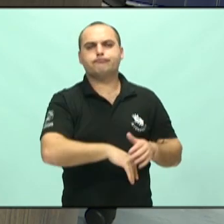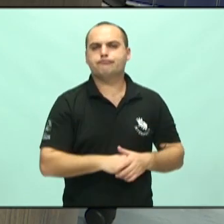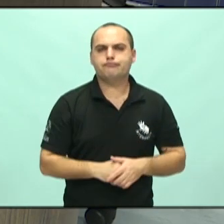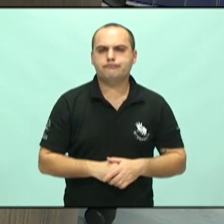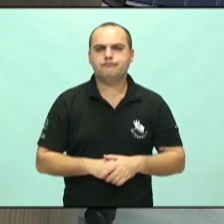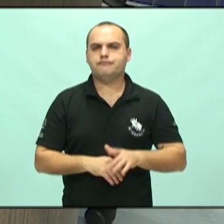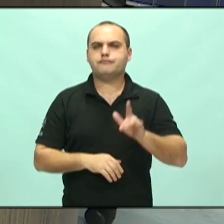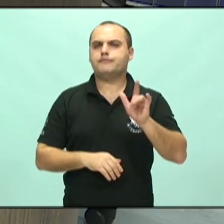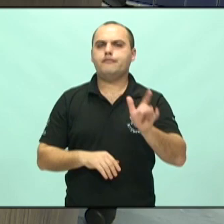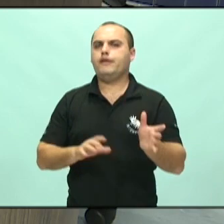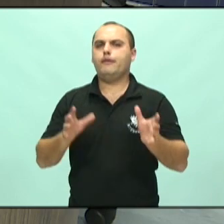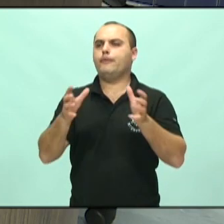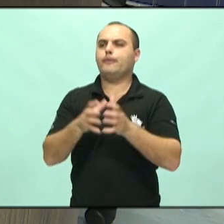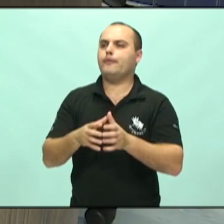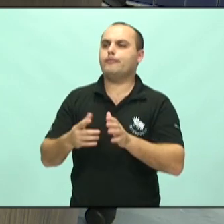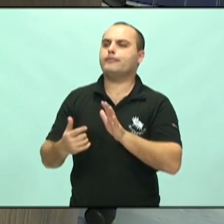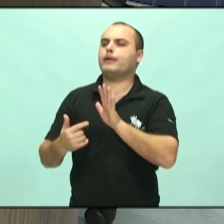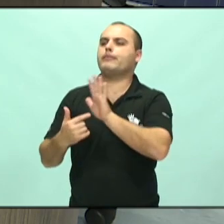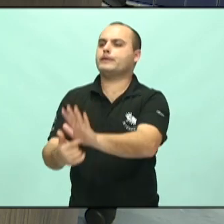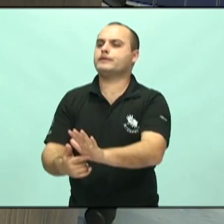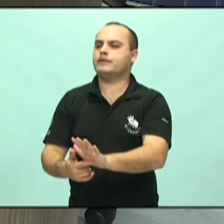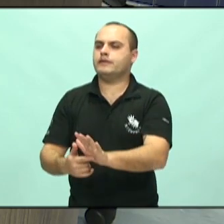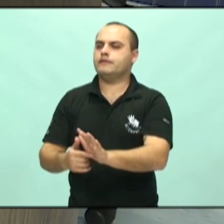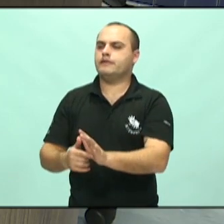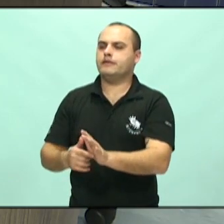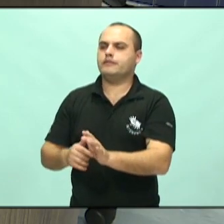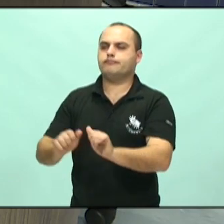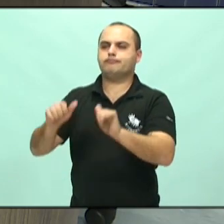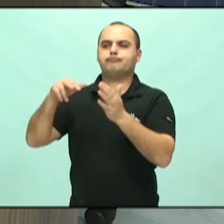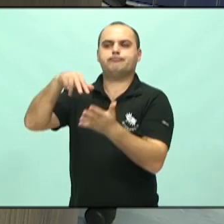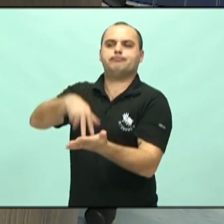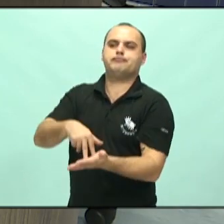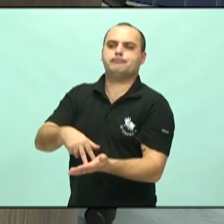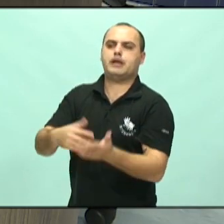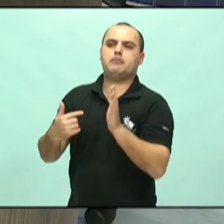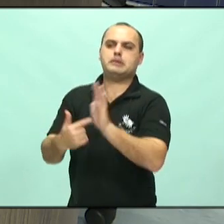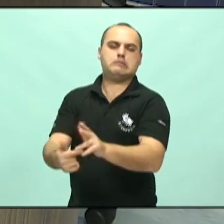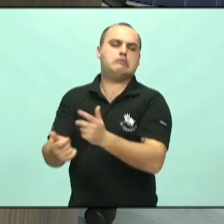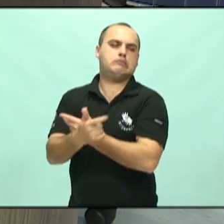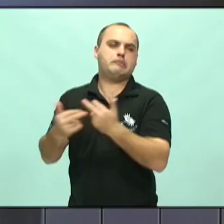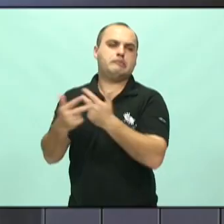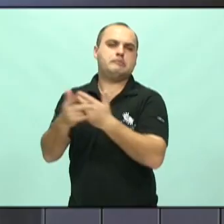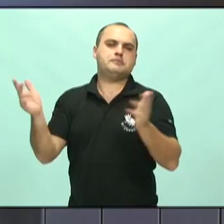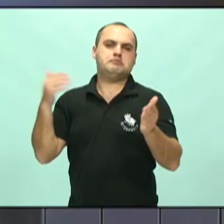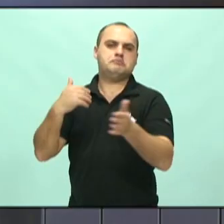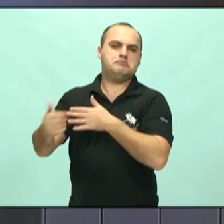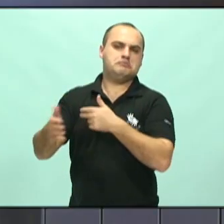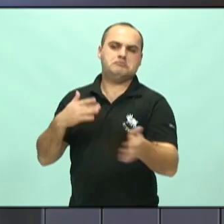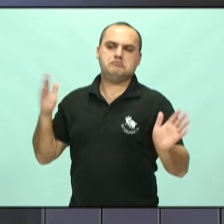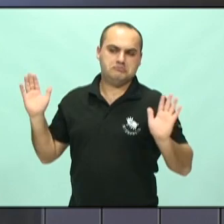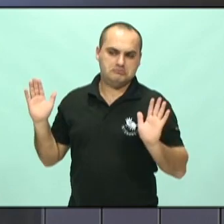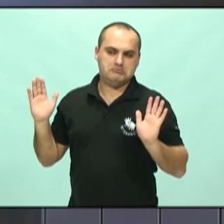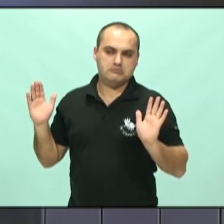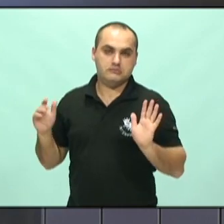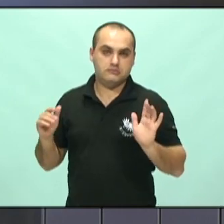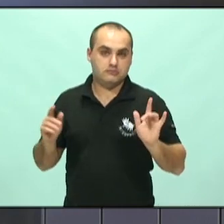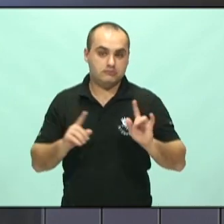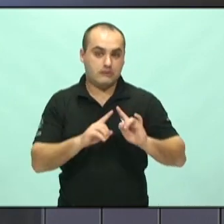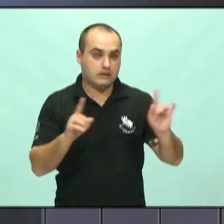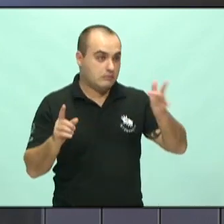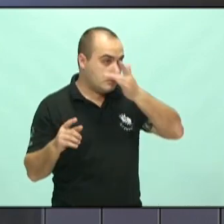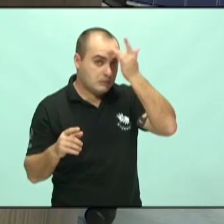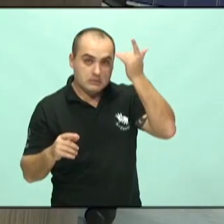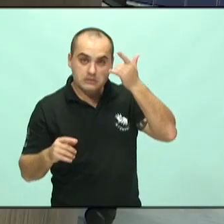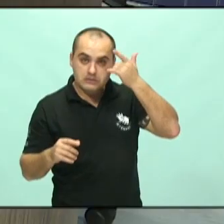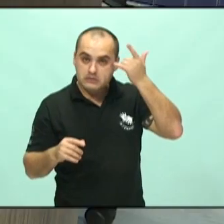um grupo que se reúne lá e apresenta e sobe no palco, apresenta qualquer coisa, sem saber o universo que é para